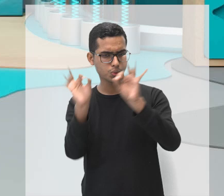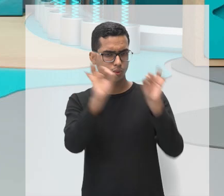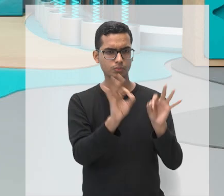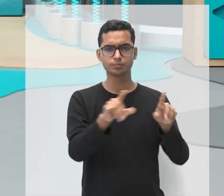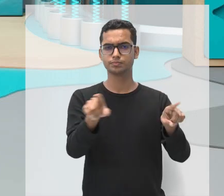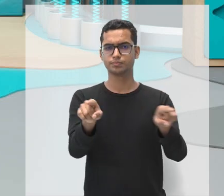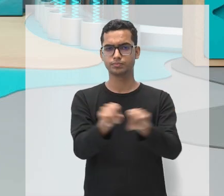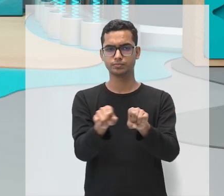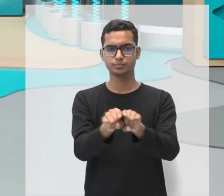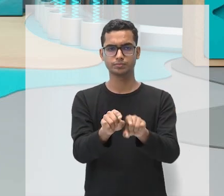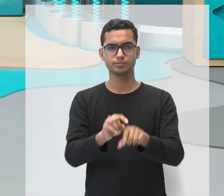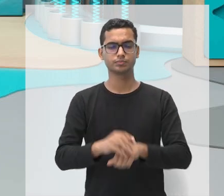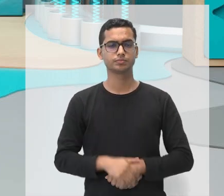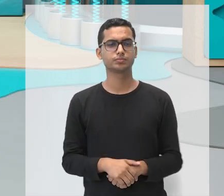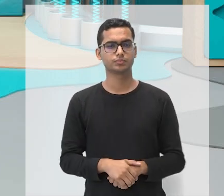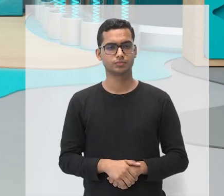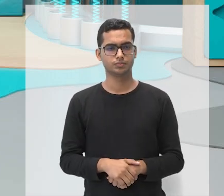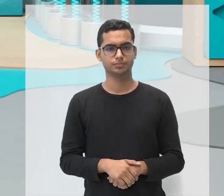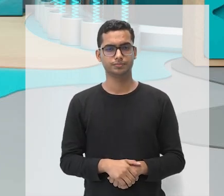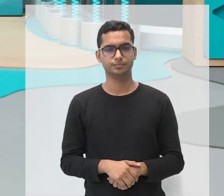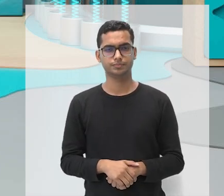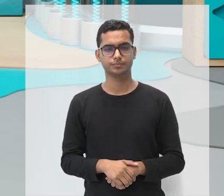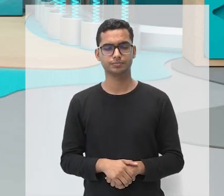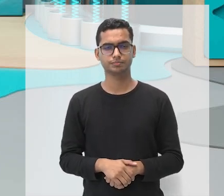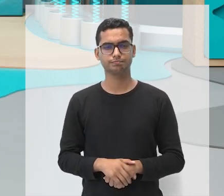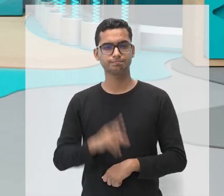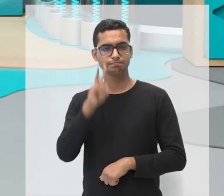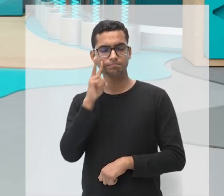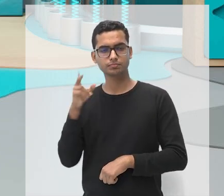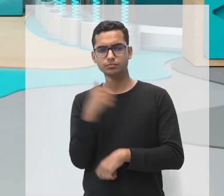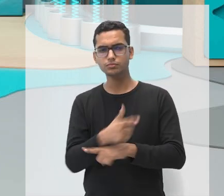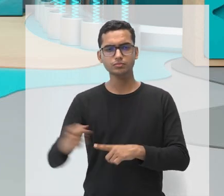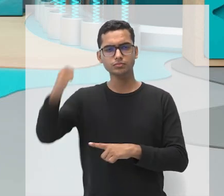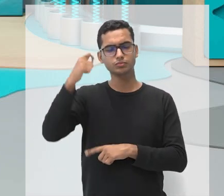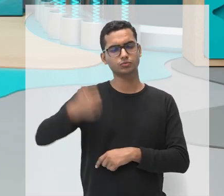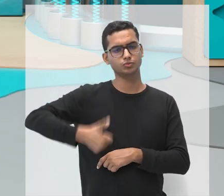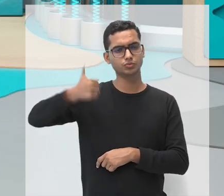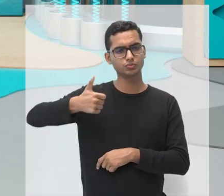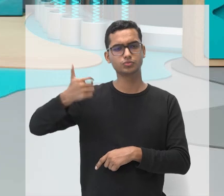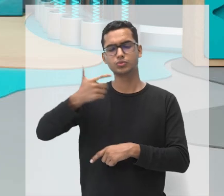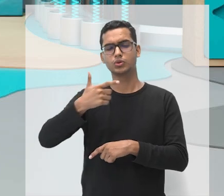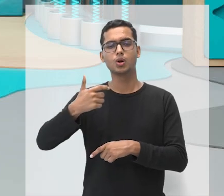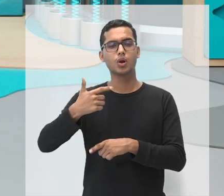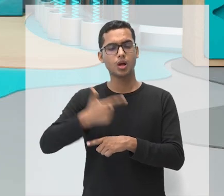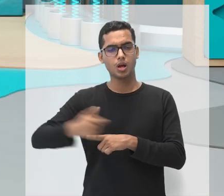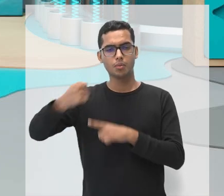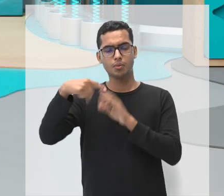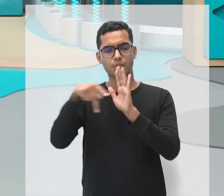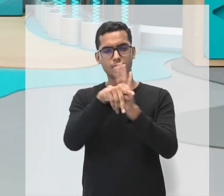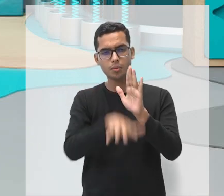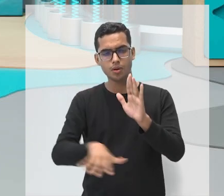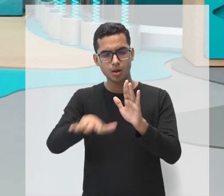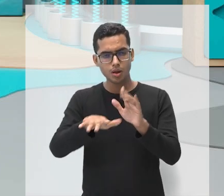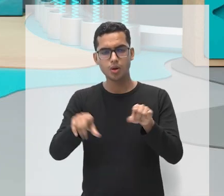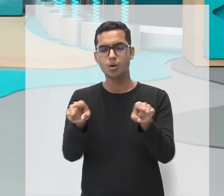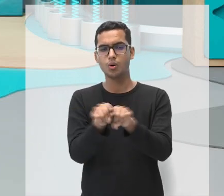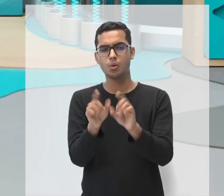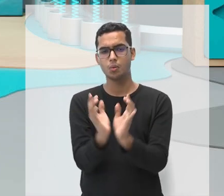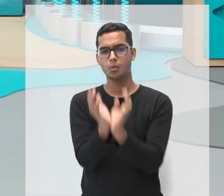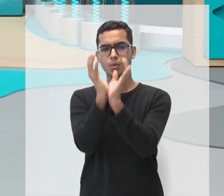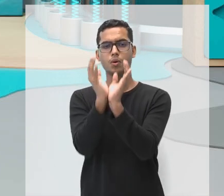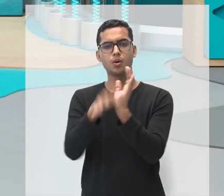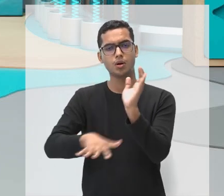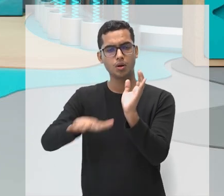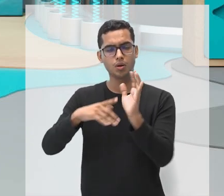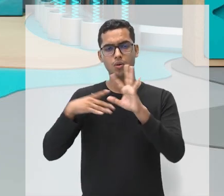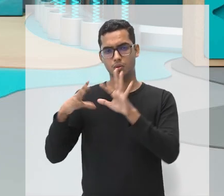Essas 40 mil pessoas que prestigiaram esse evento viram a vitória ali do primeiro campeão olímpico, um grego chamado Coroebus. Tudo isso aconteceu